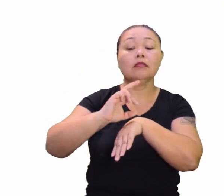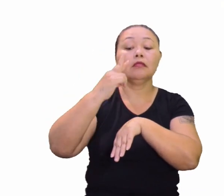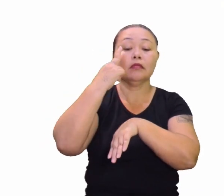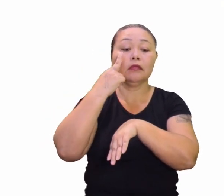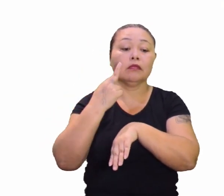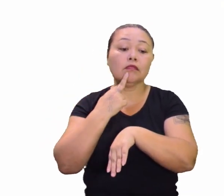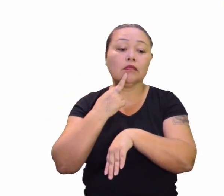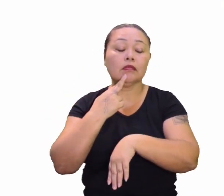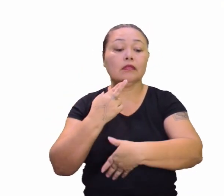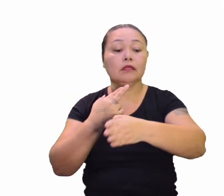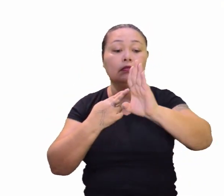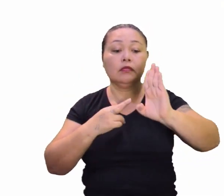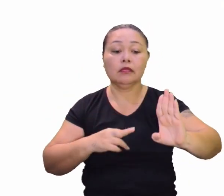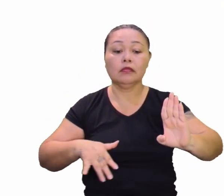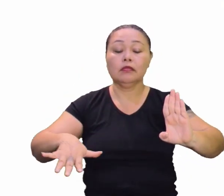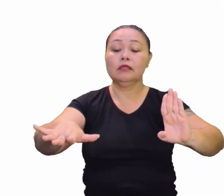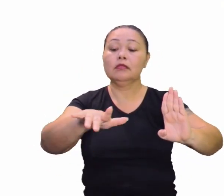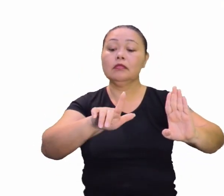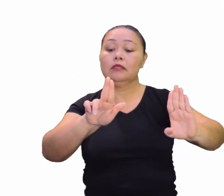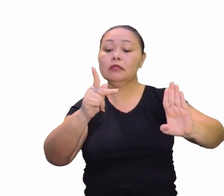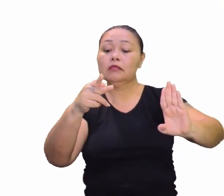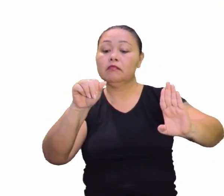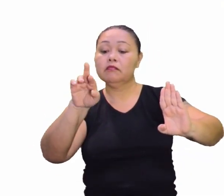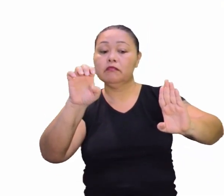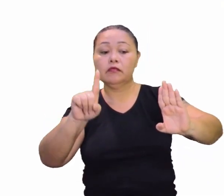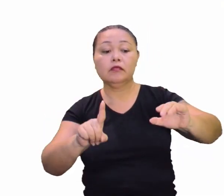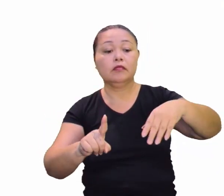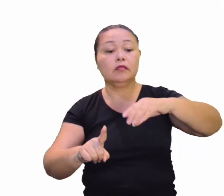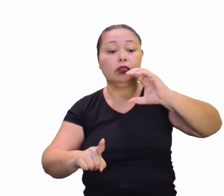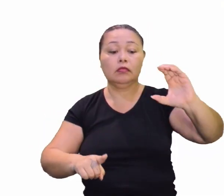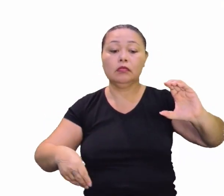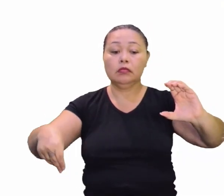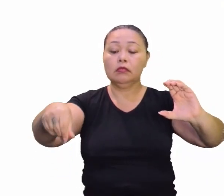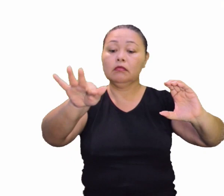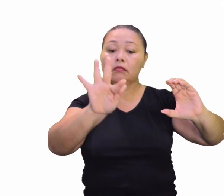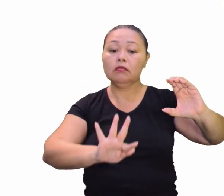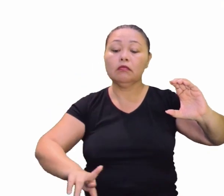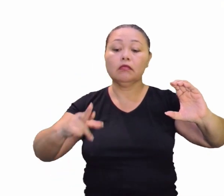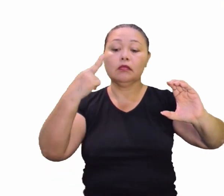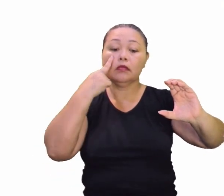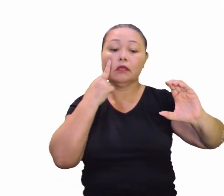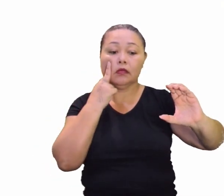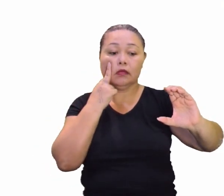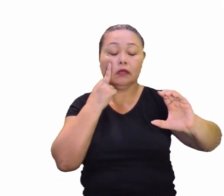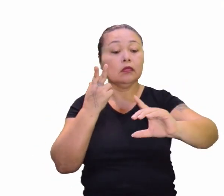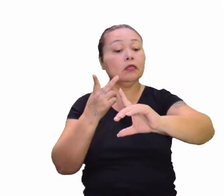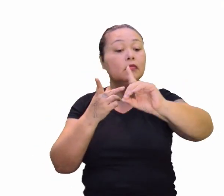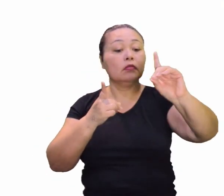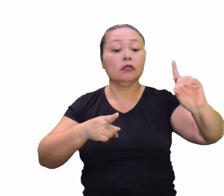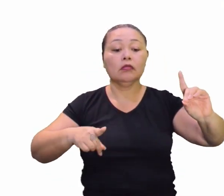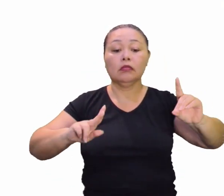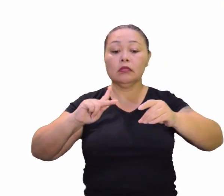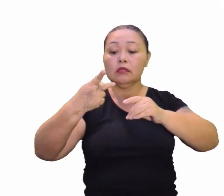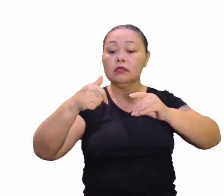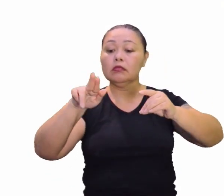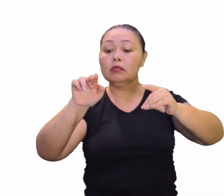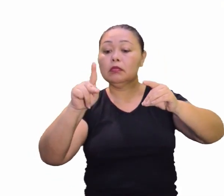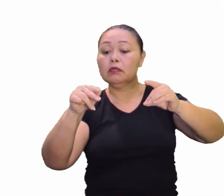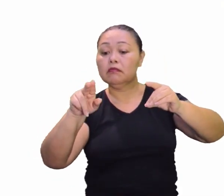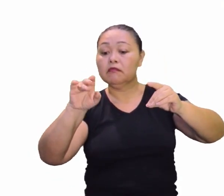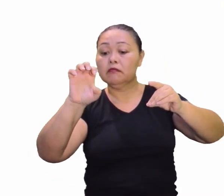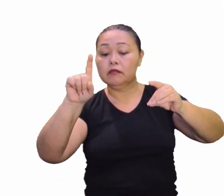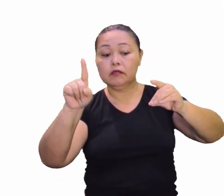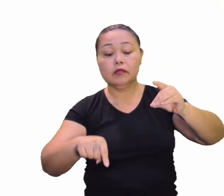do estado de Rondônia, B. Da região do Guaporé. C. do território federal de Rondônia D.